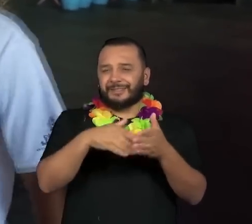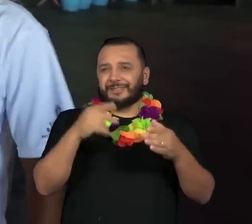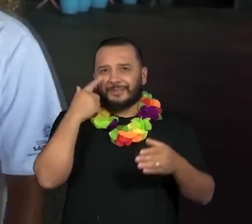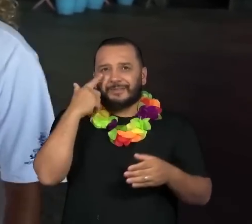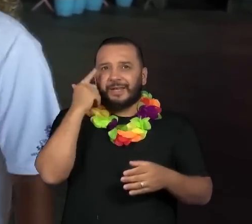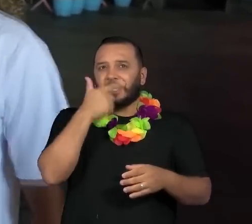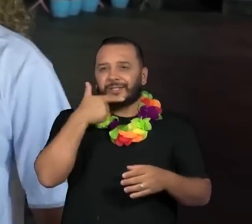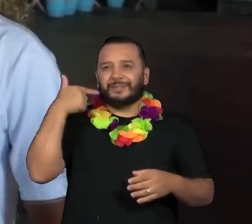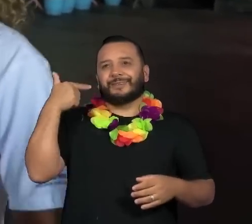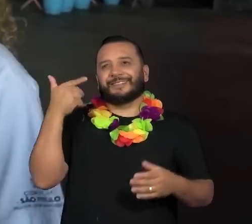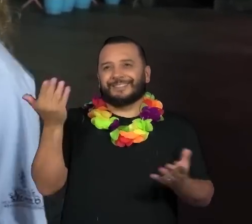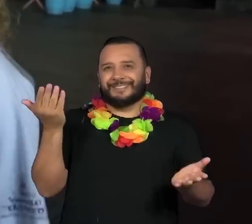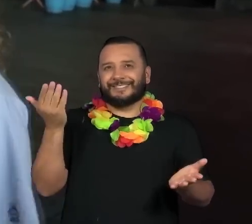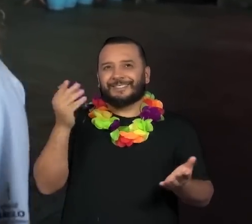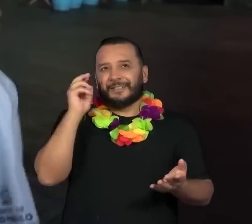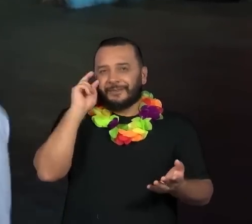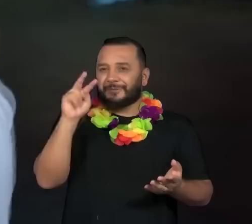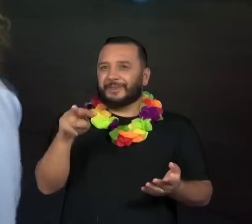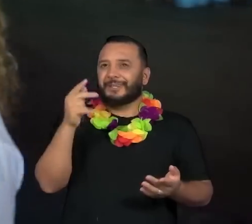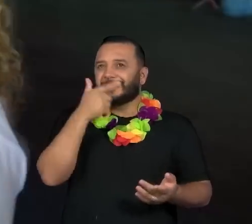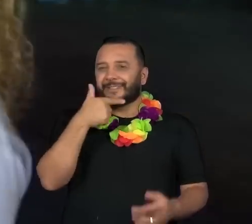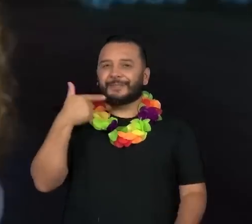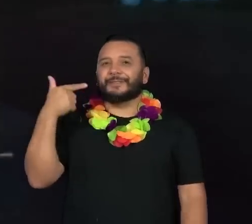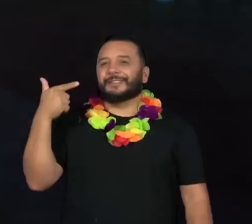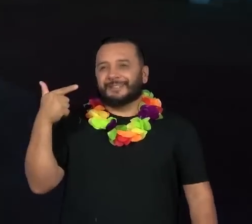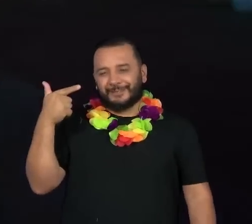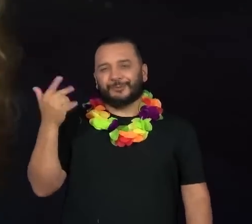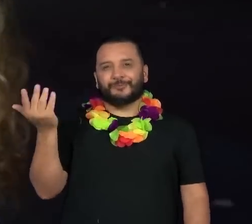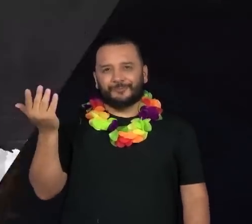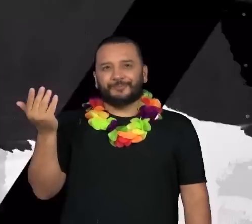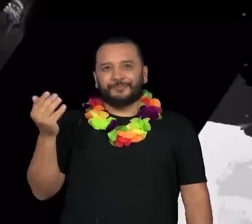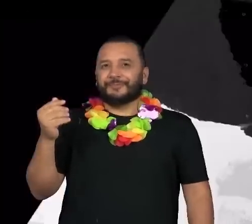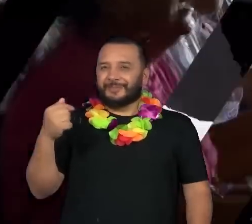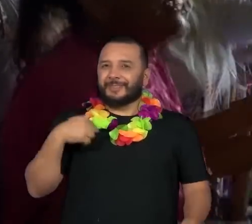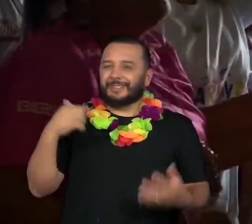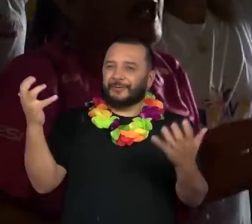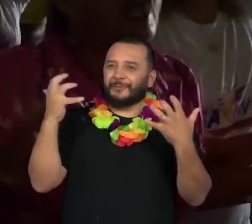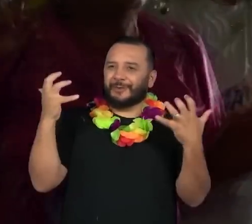rosto, você vê o sorriso no rosto deles e transborda.